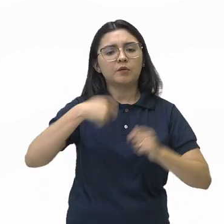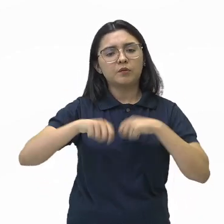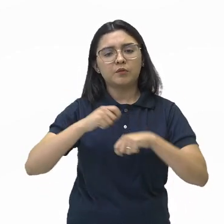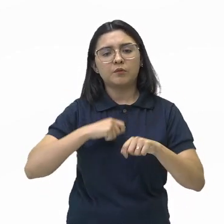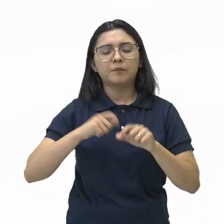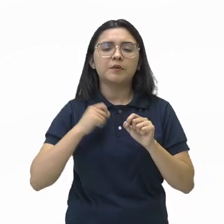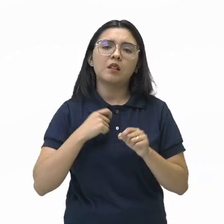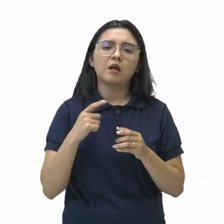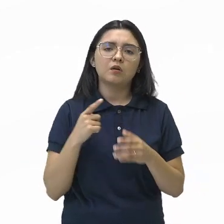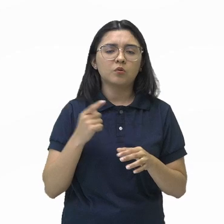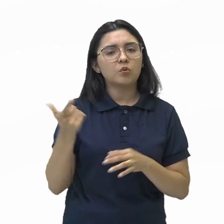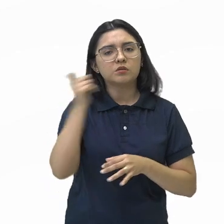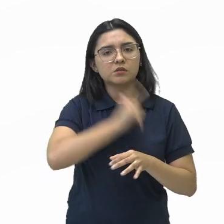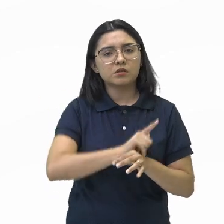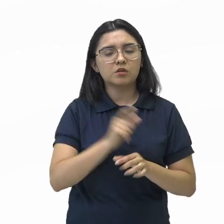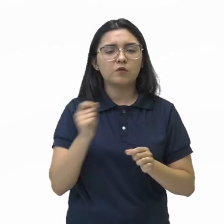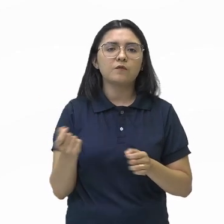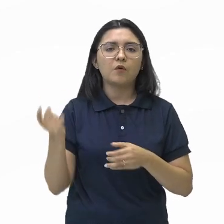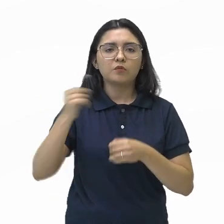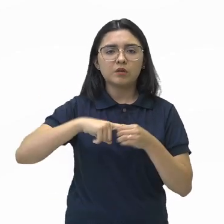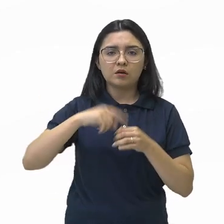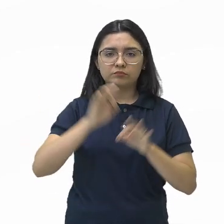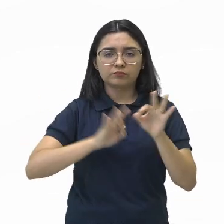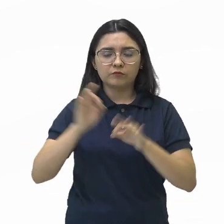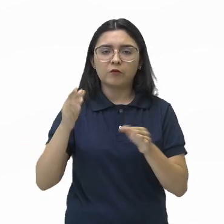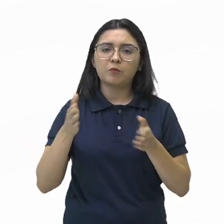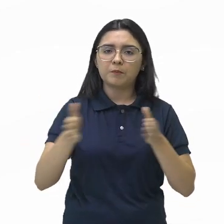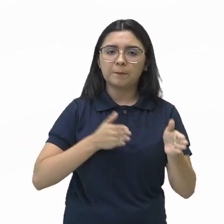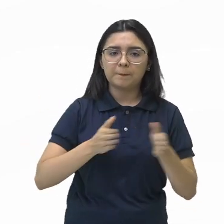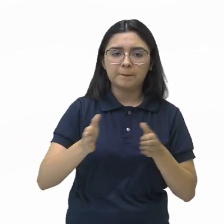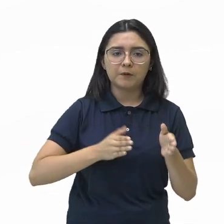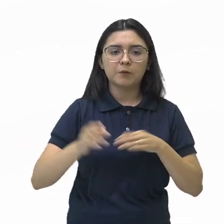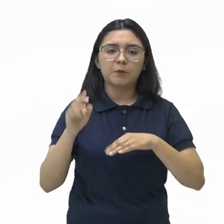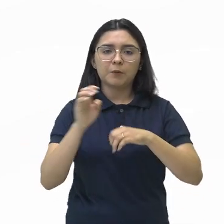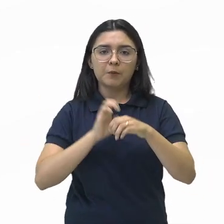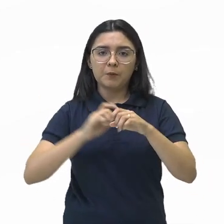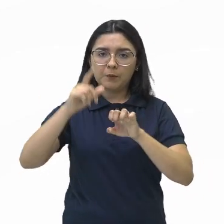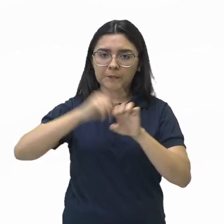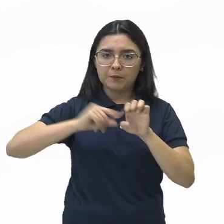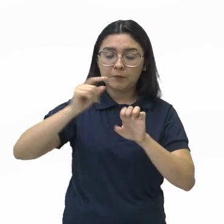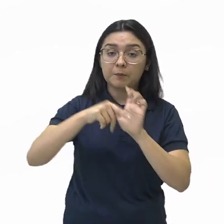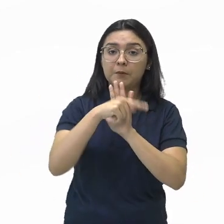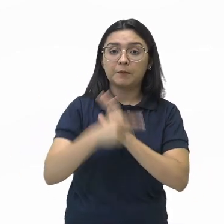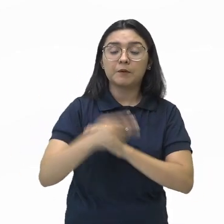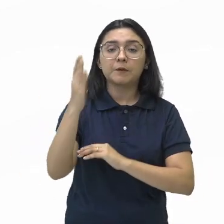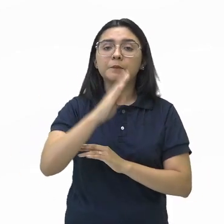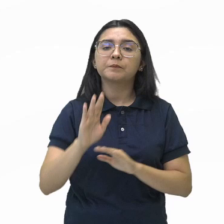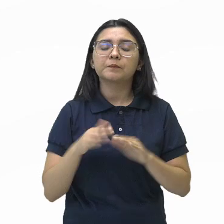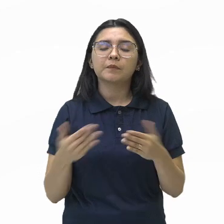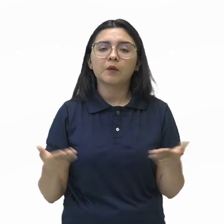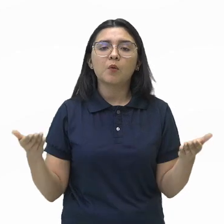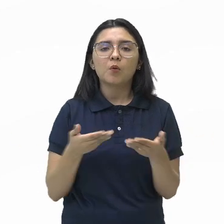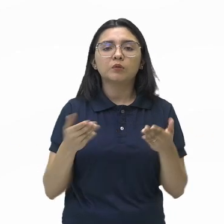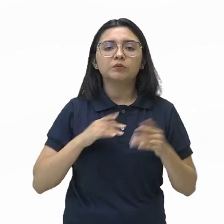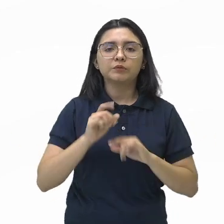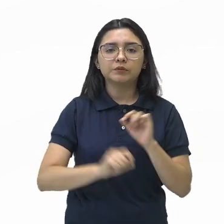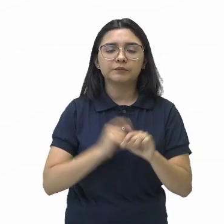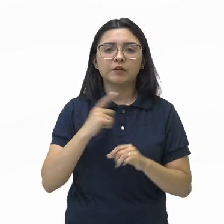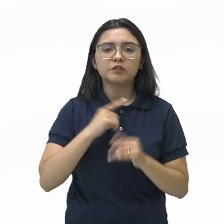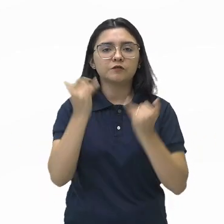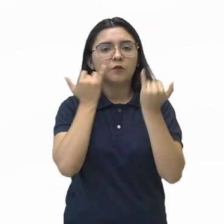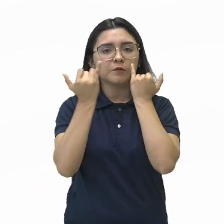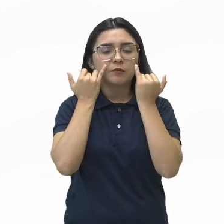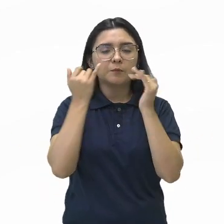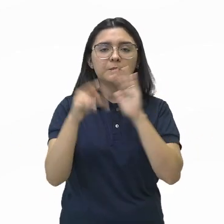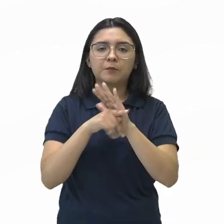para os eixos, né? Mas foi um período ali específico do empreendedorismo no Brasil, tanto que, hoje em dia, né, os dados